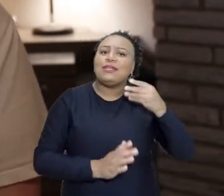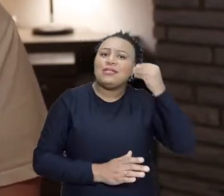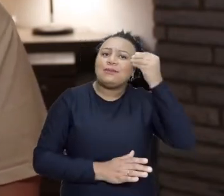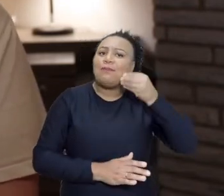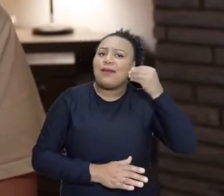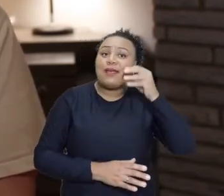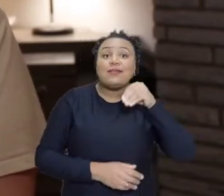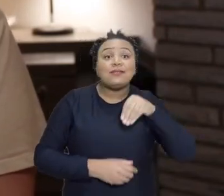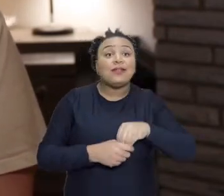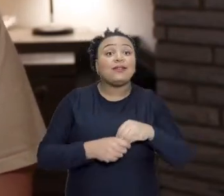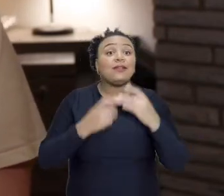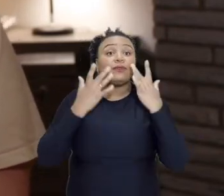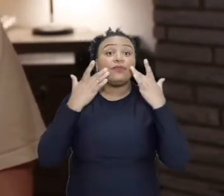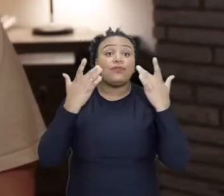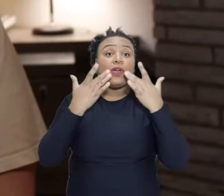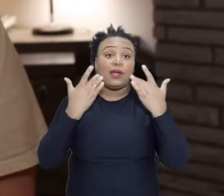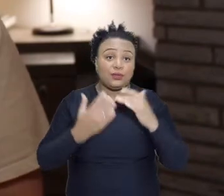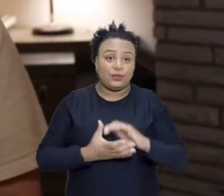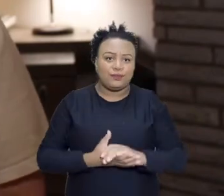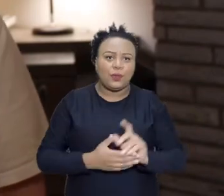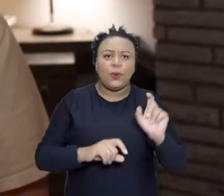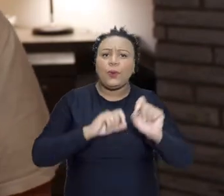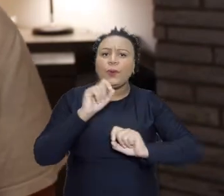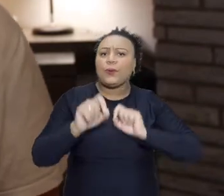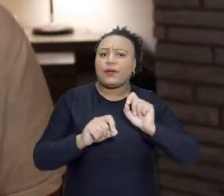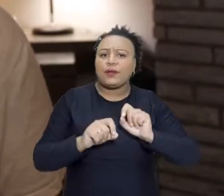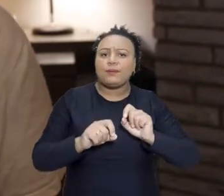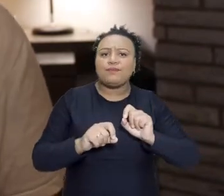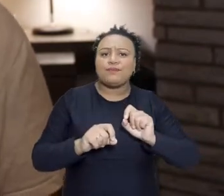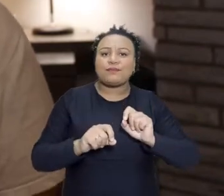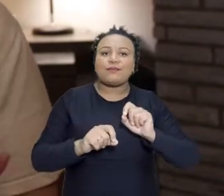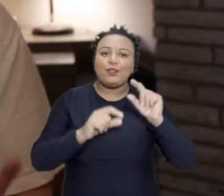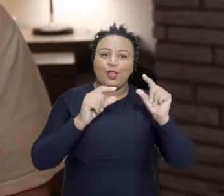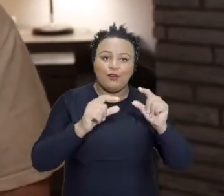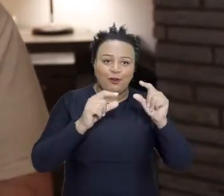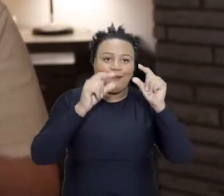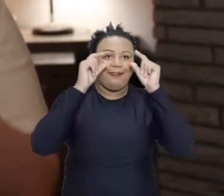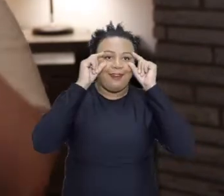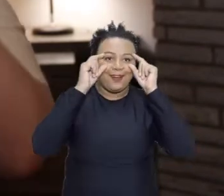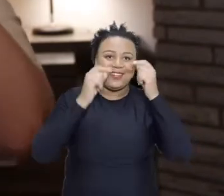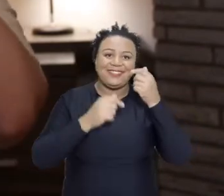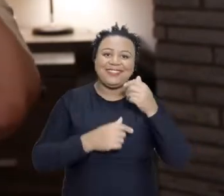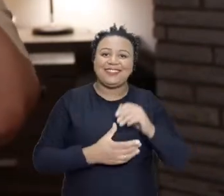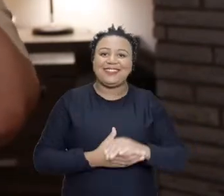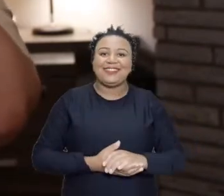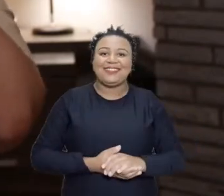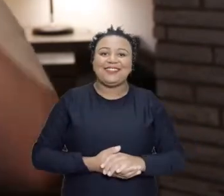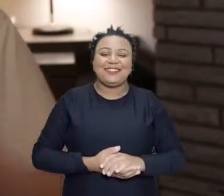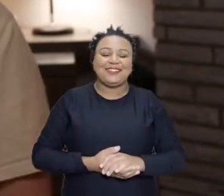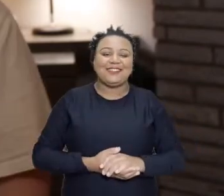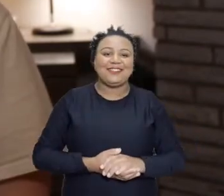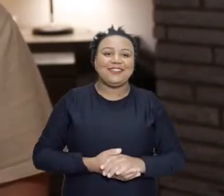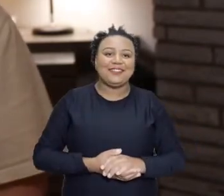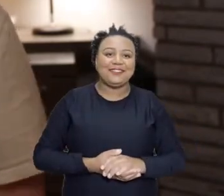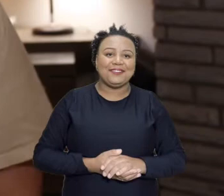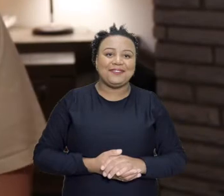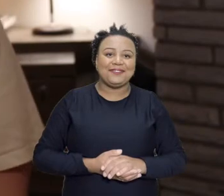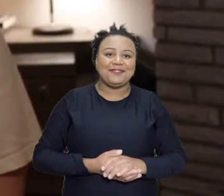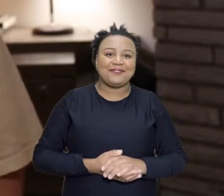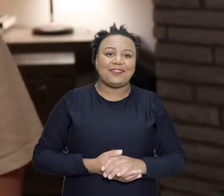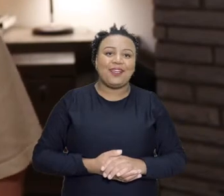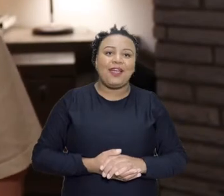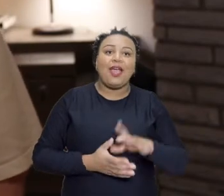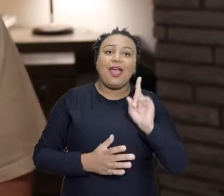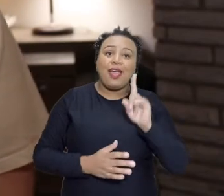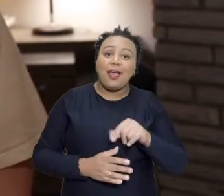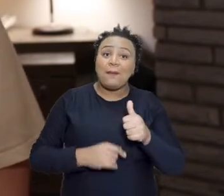teatro. Que são eles, eu vou pôr meu óculos porque eu só sei, eu vou dar uma lida aqui. Coloca o seu óculos redondo. Que é a preparação